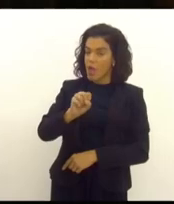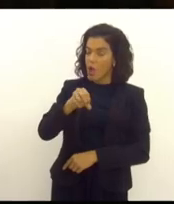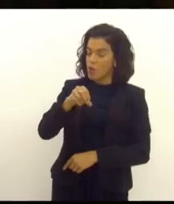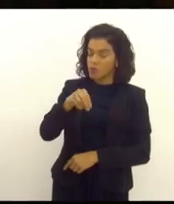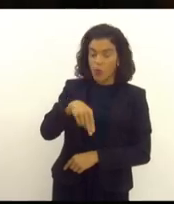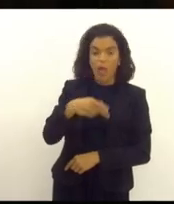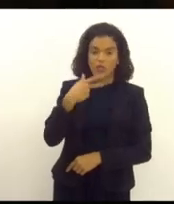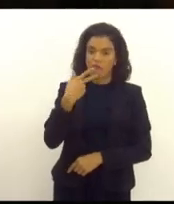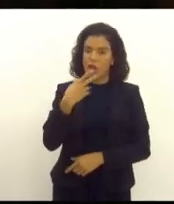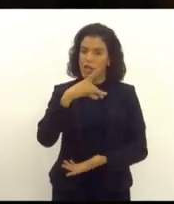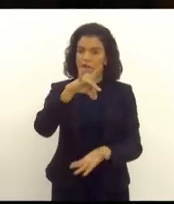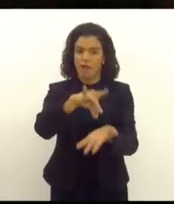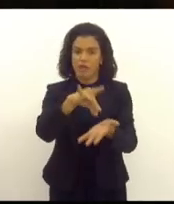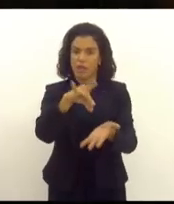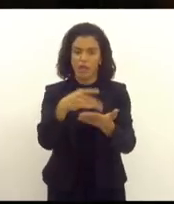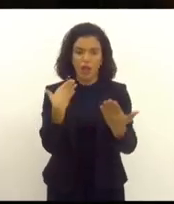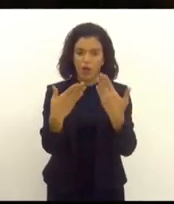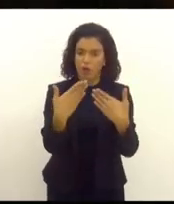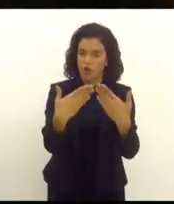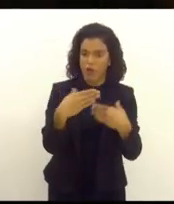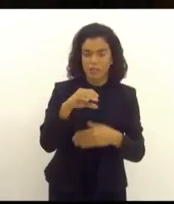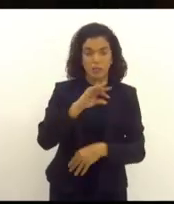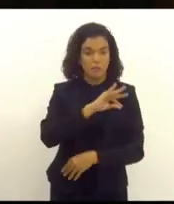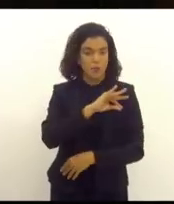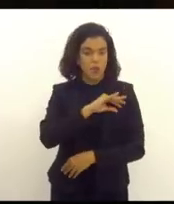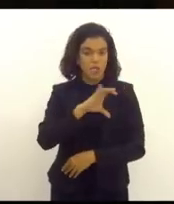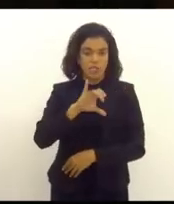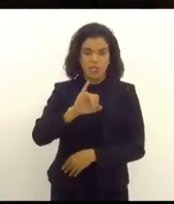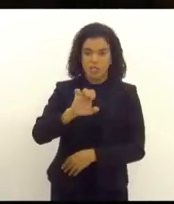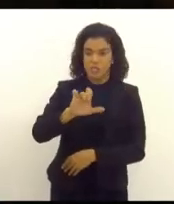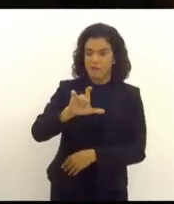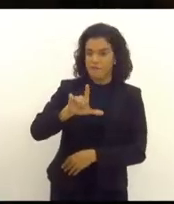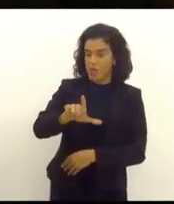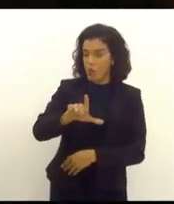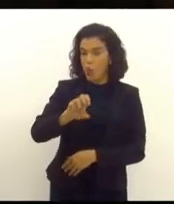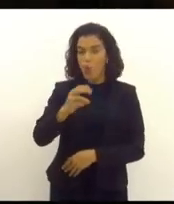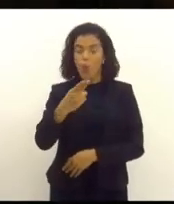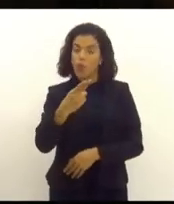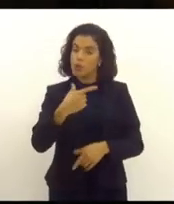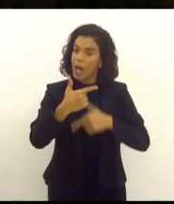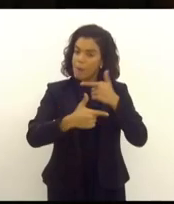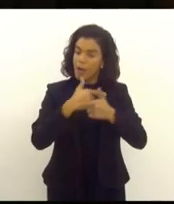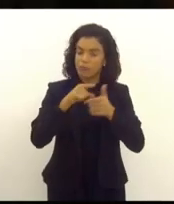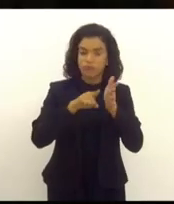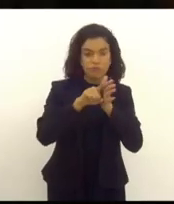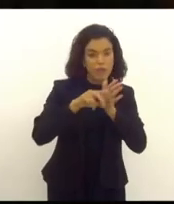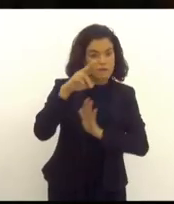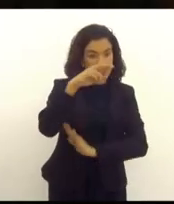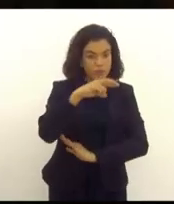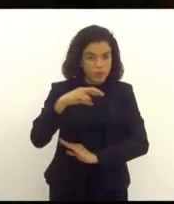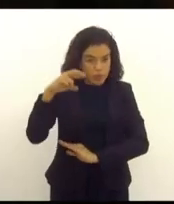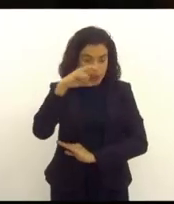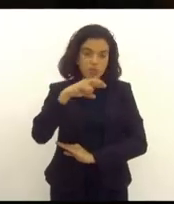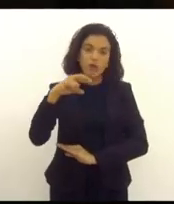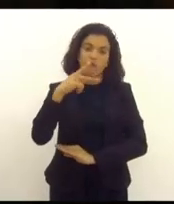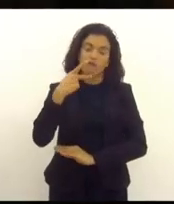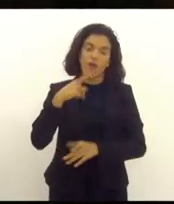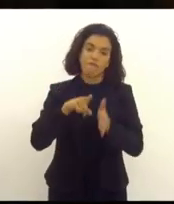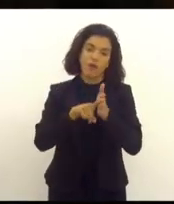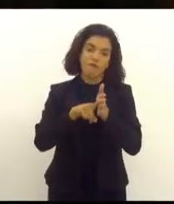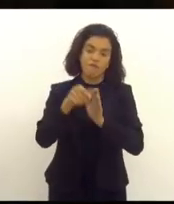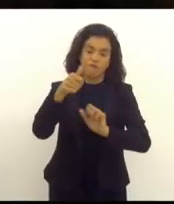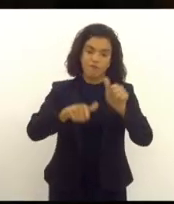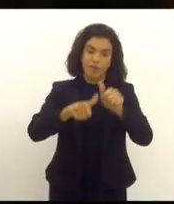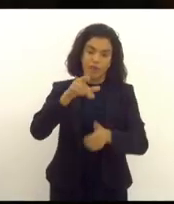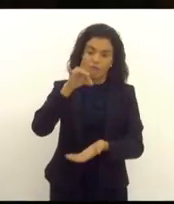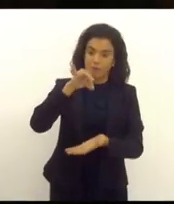é verdadeira cabe a polícia civil através do seu trabalho de investigação verificar a felicidade a veracidade desses